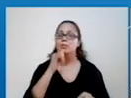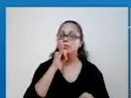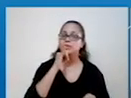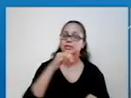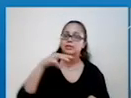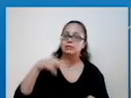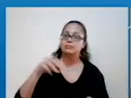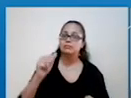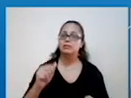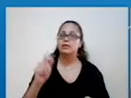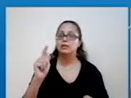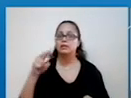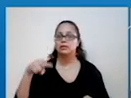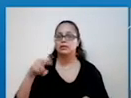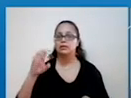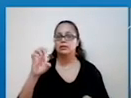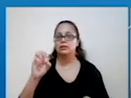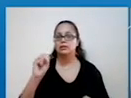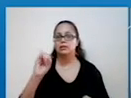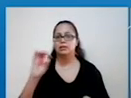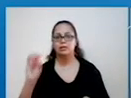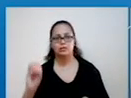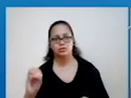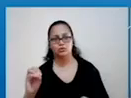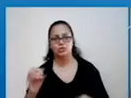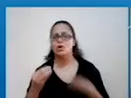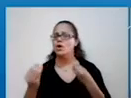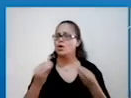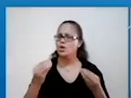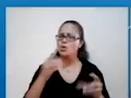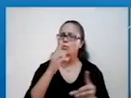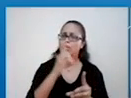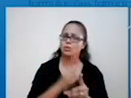as proporções em que eles são encontrados na natureza.